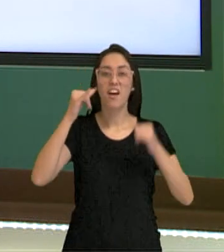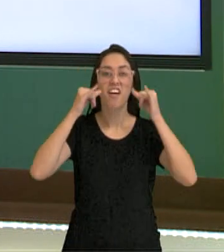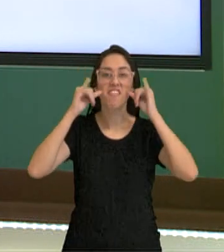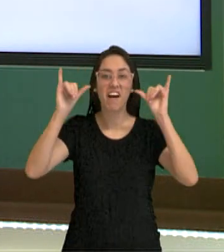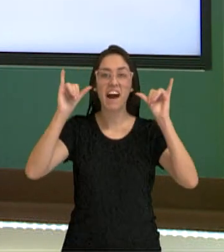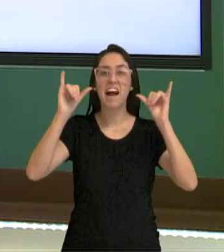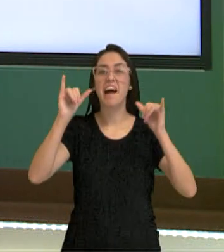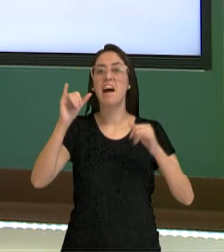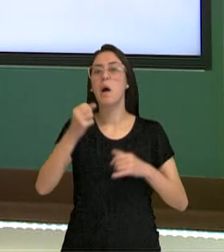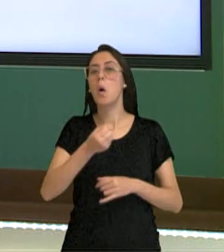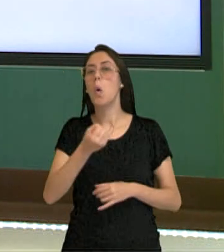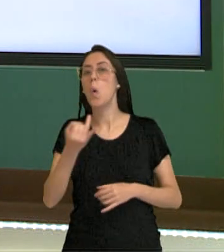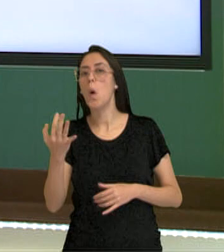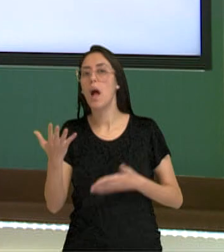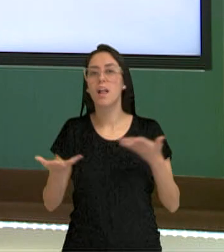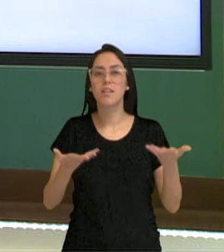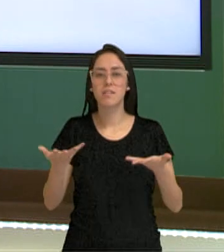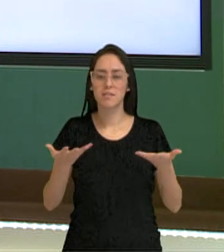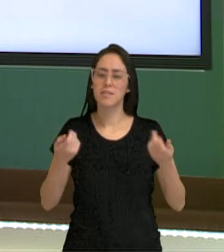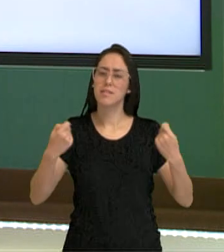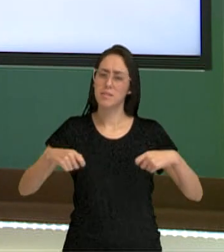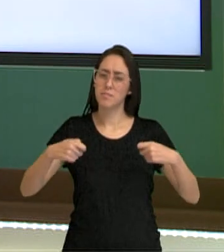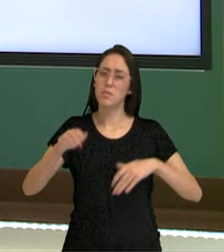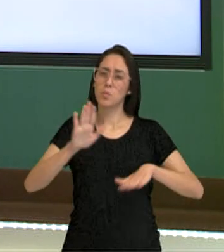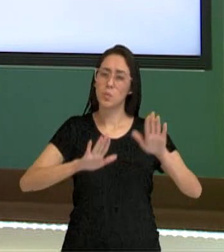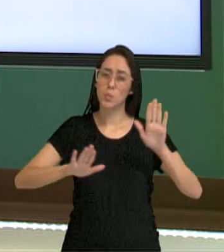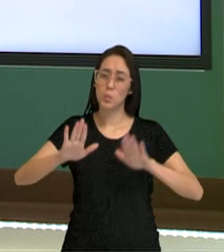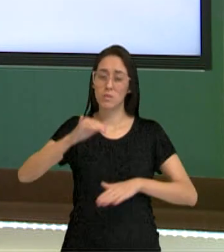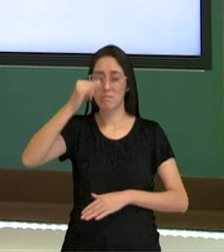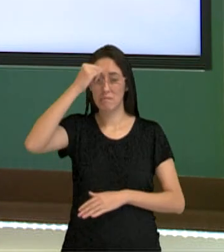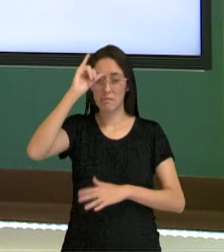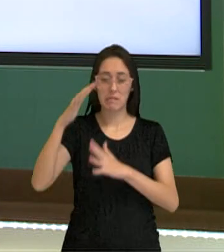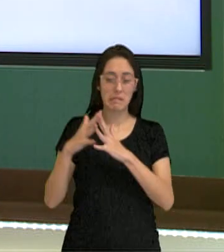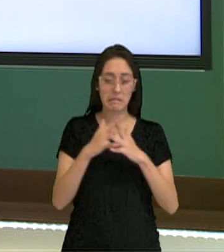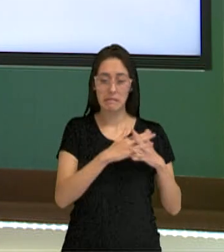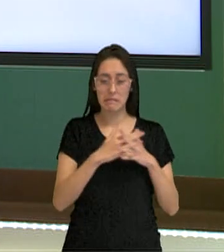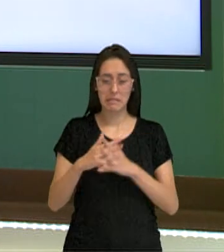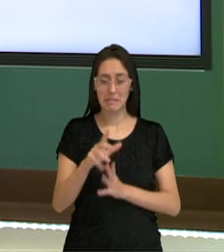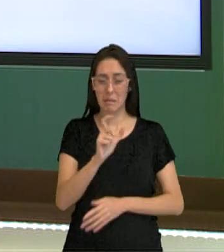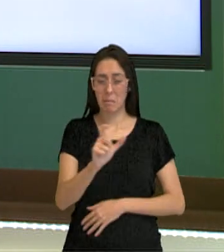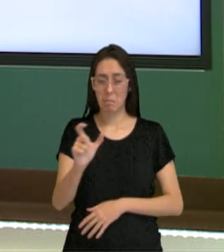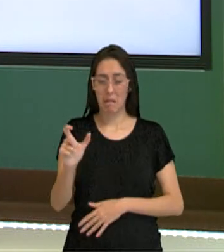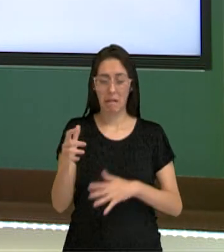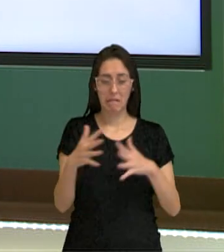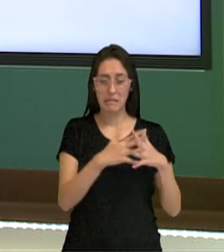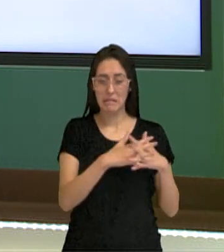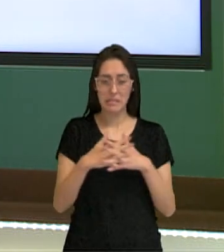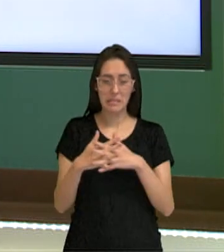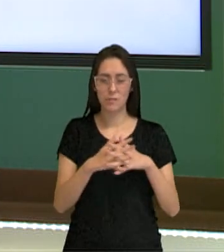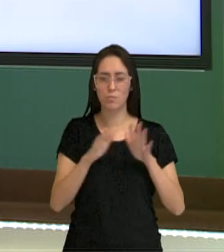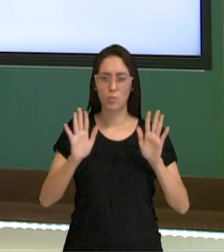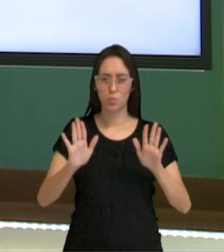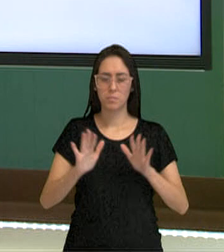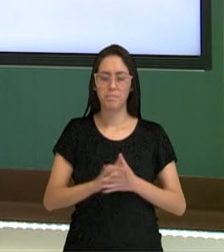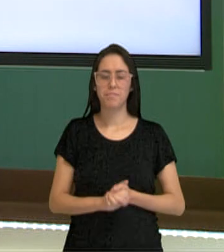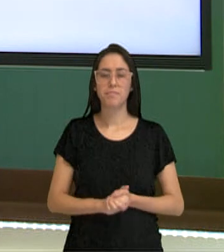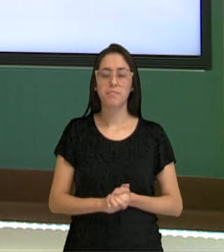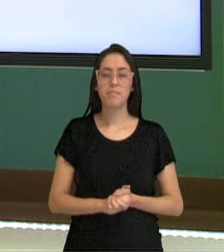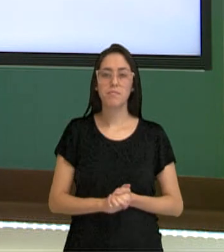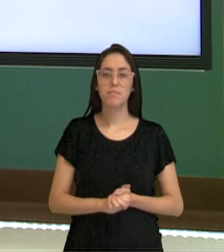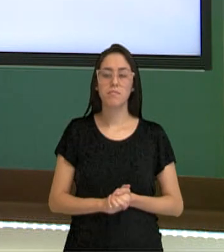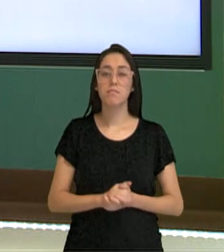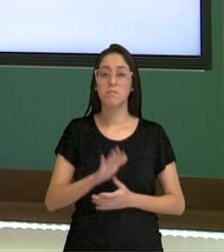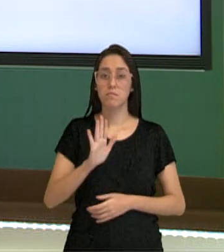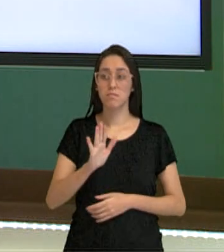hein? Tem que se cuidar aí, né? Porque a gente acaba se confundindo nas palavras, nas próprias palavras. Então, se você reparar,